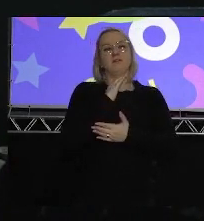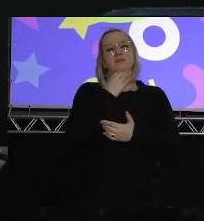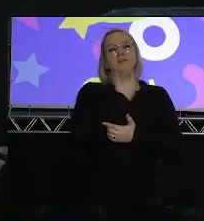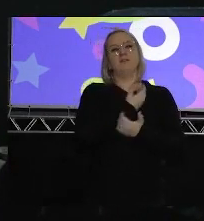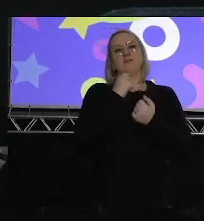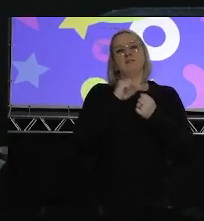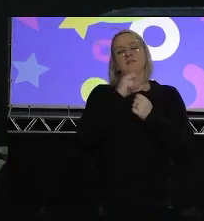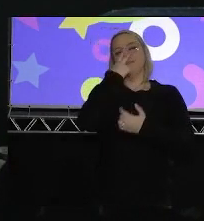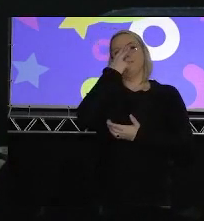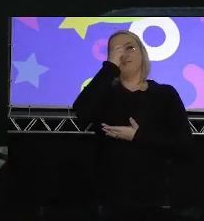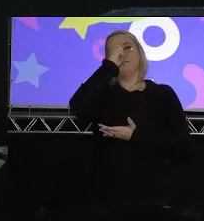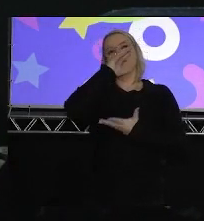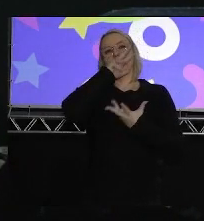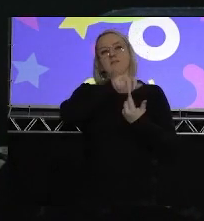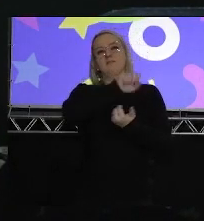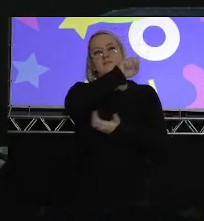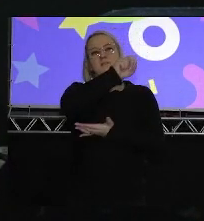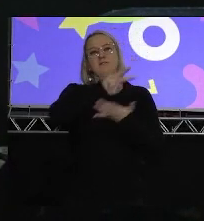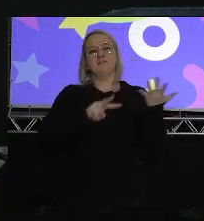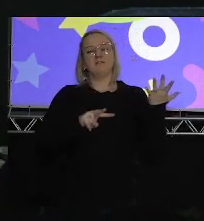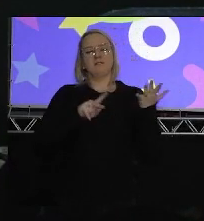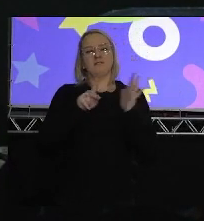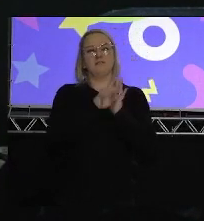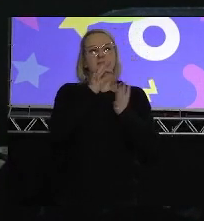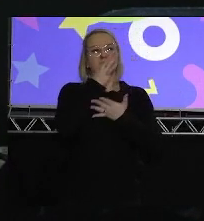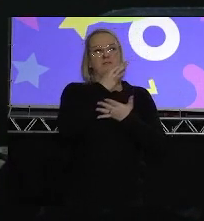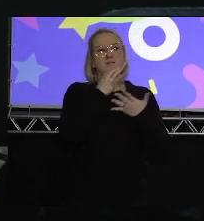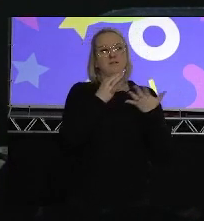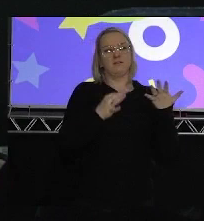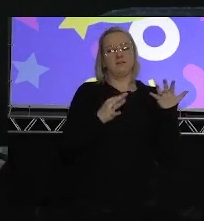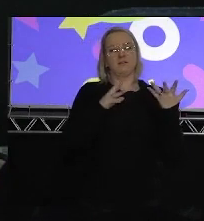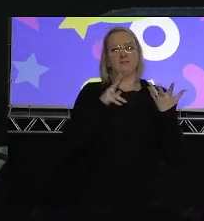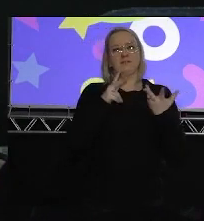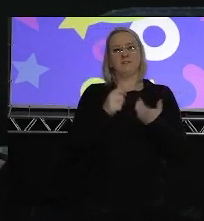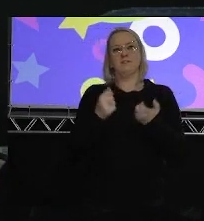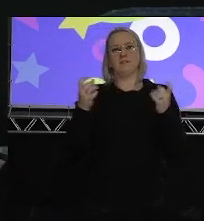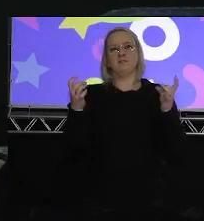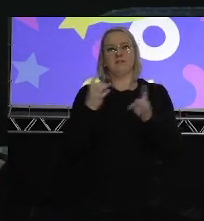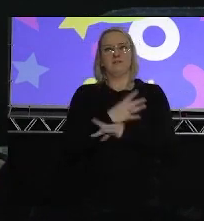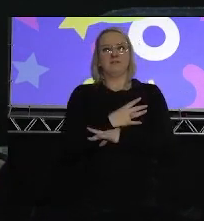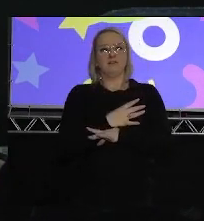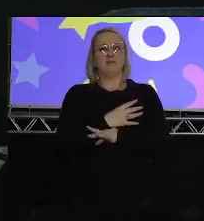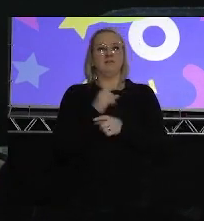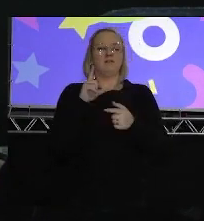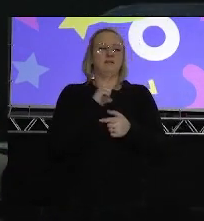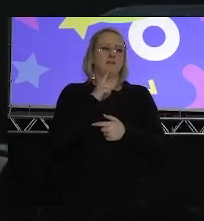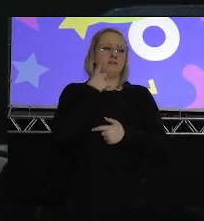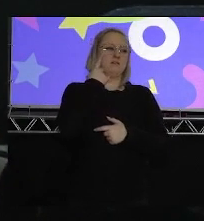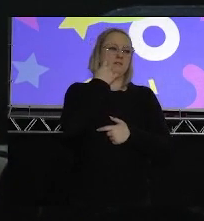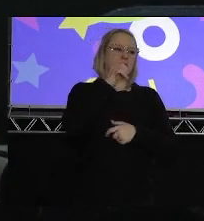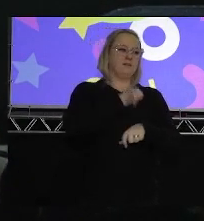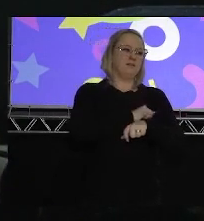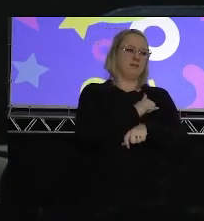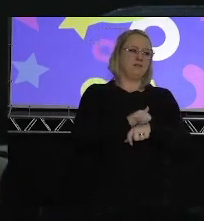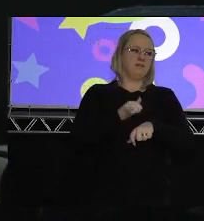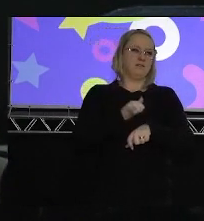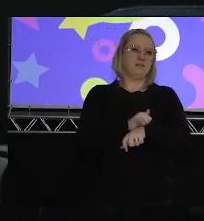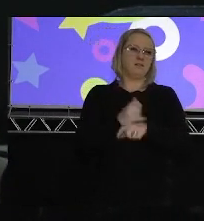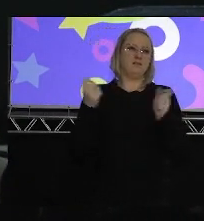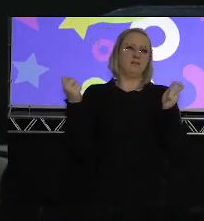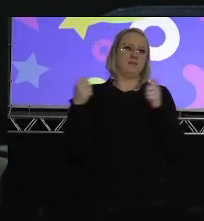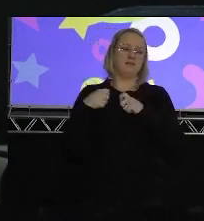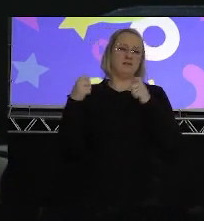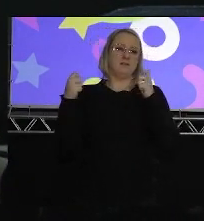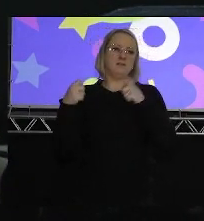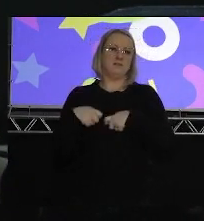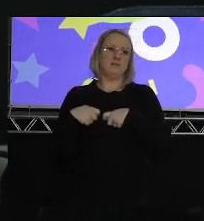uma análise do portfólio, de todas as proposições que existem, os interesses estratégicos, a